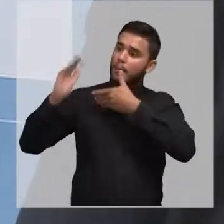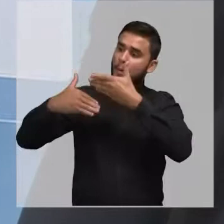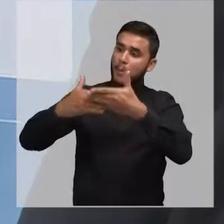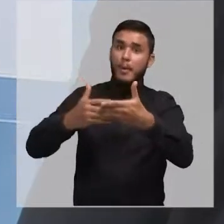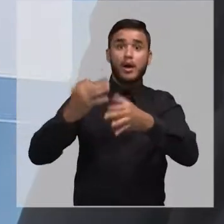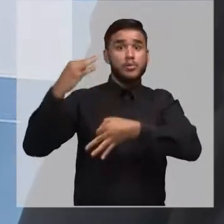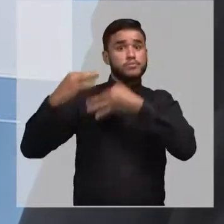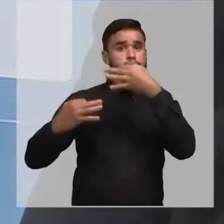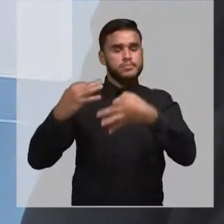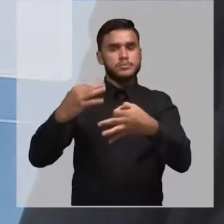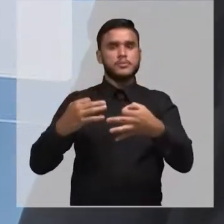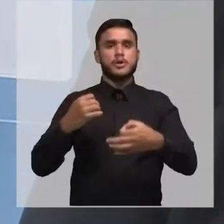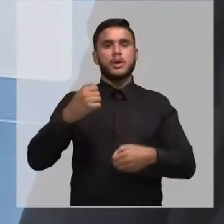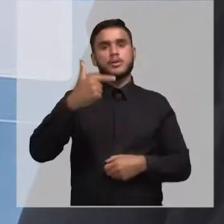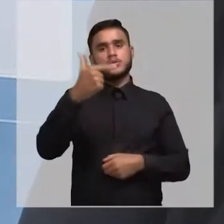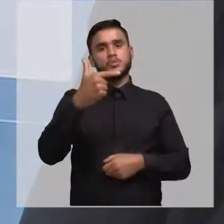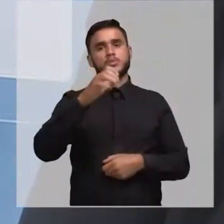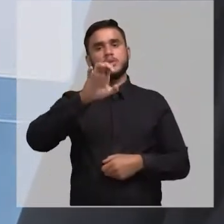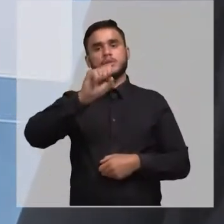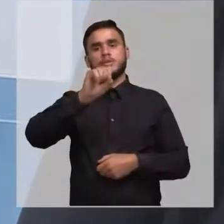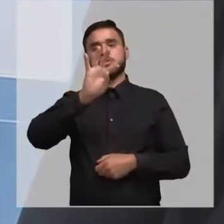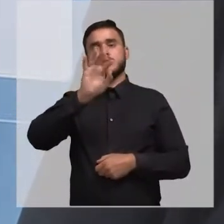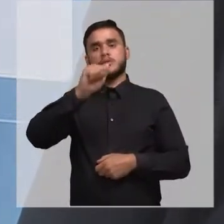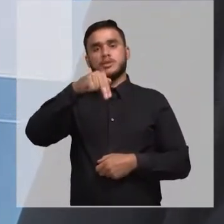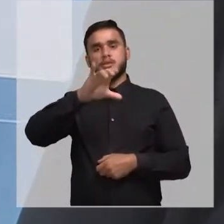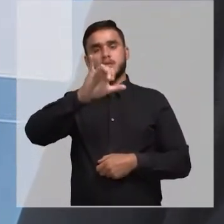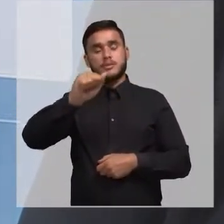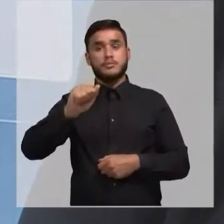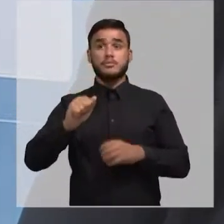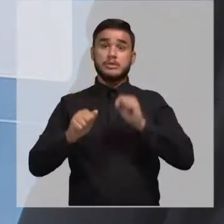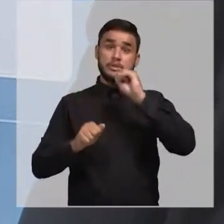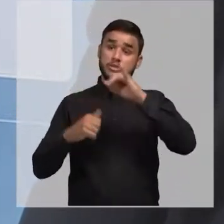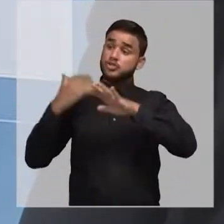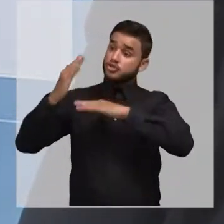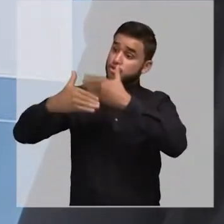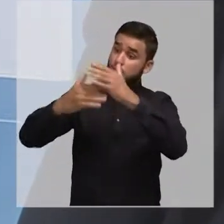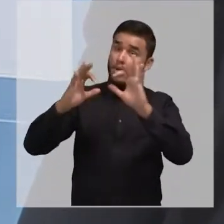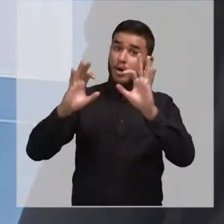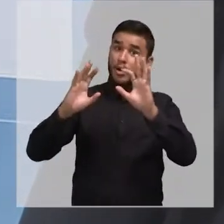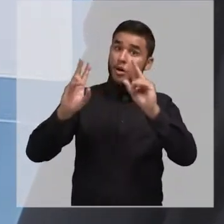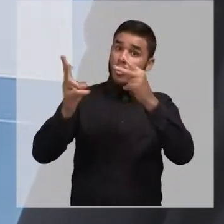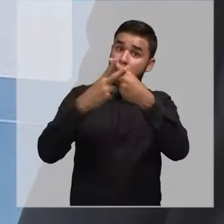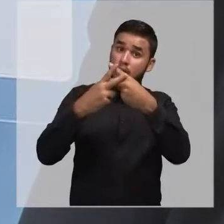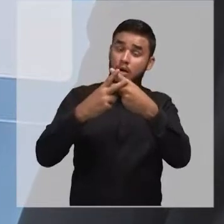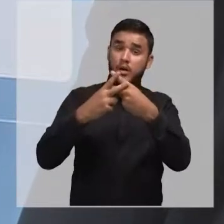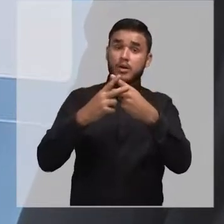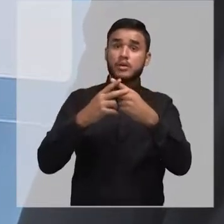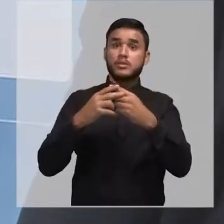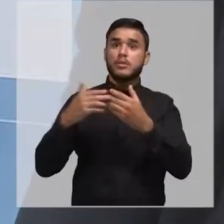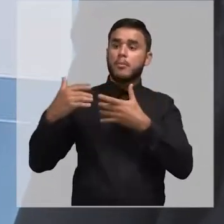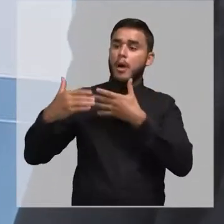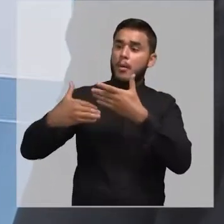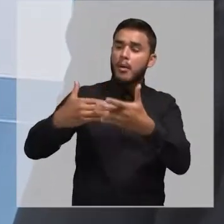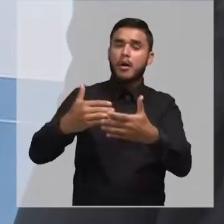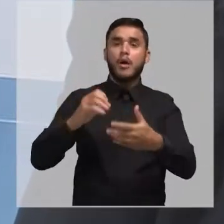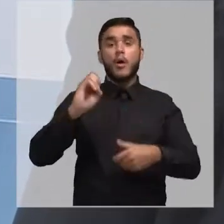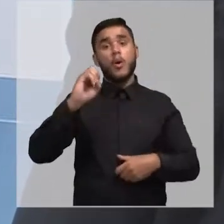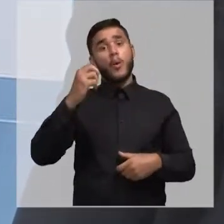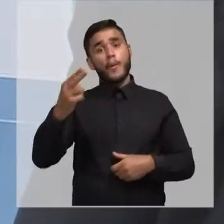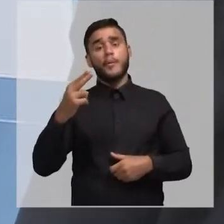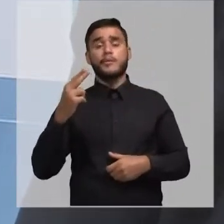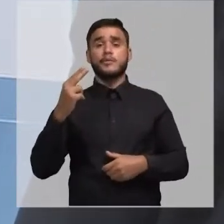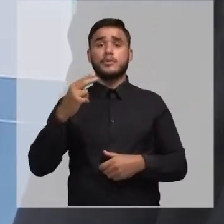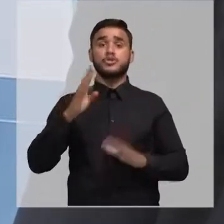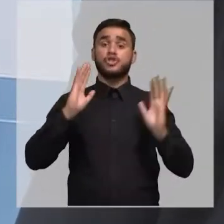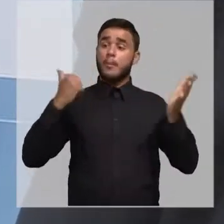instância. Rapidamente, se a pessoa vai ser presa só depois do transitado julgado, quer dizer nunca, ou ela será presa